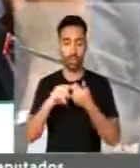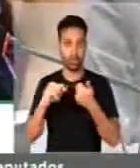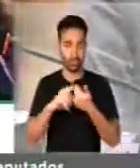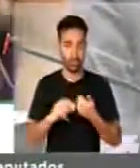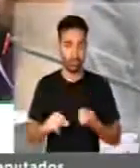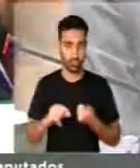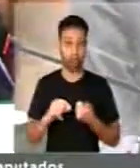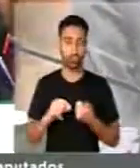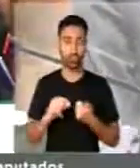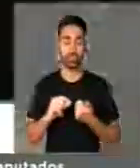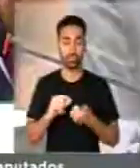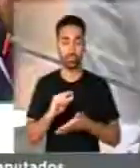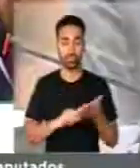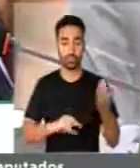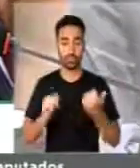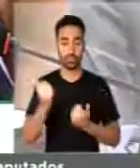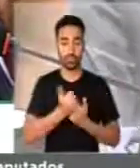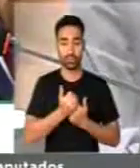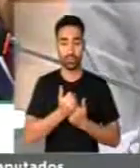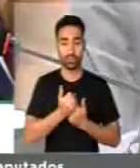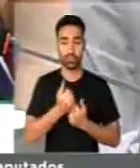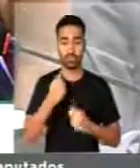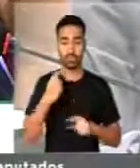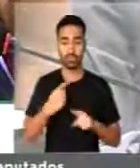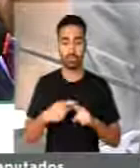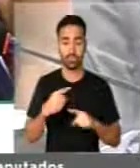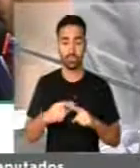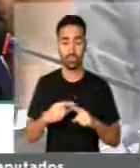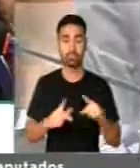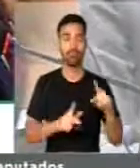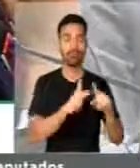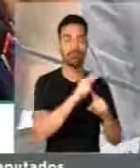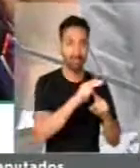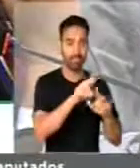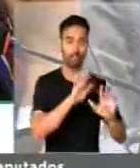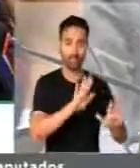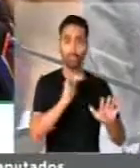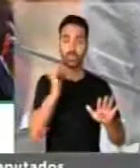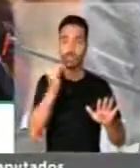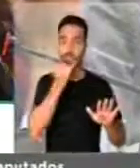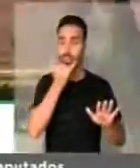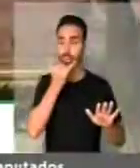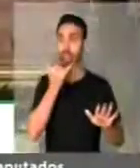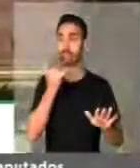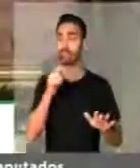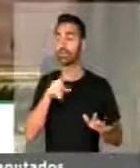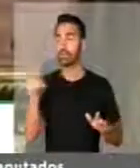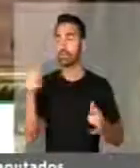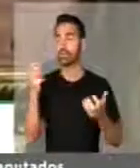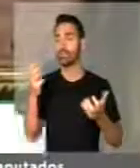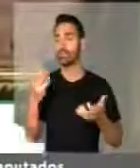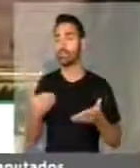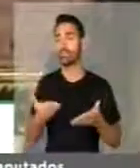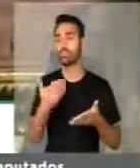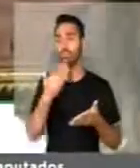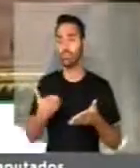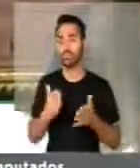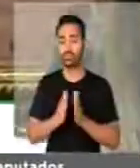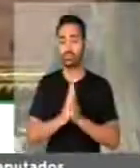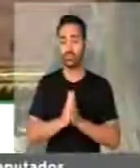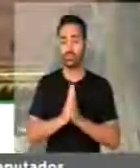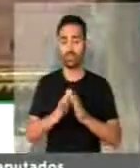desse substitutivo. Deputada, porque ele vai... Desculpe interromper, mas eu vou reforçar aqui o pedido do plenário mais uma